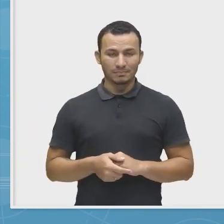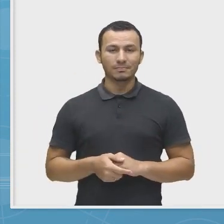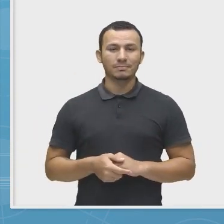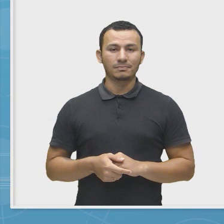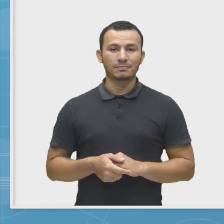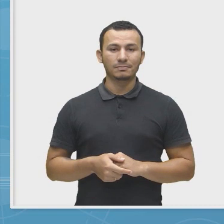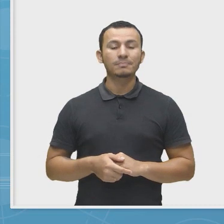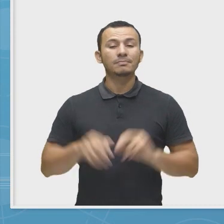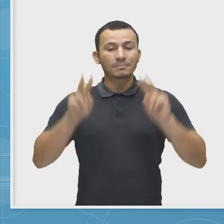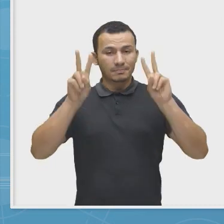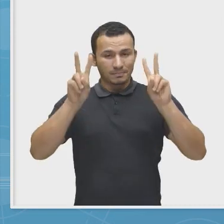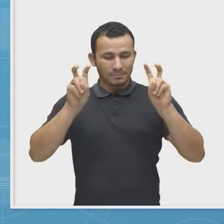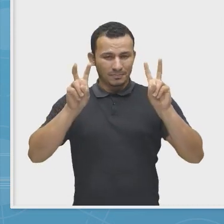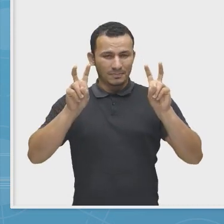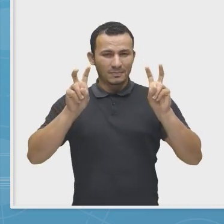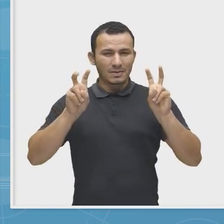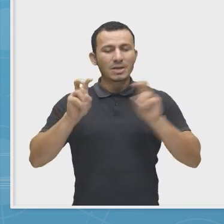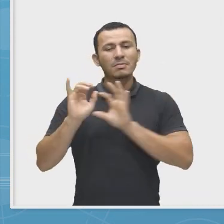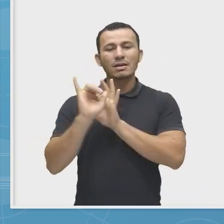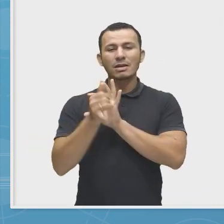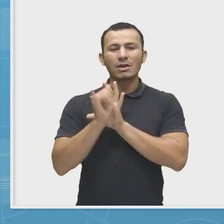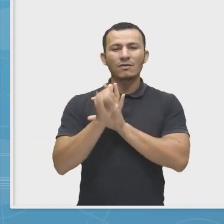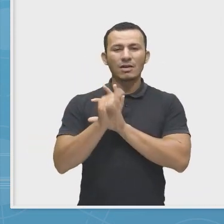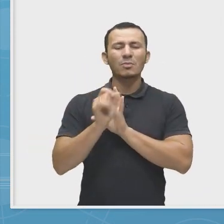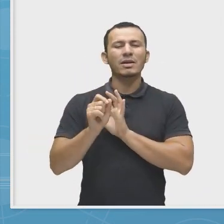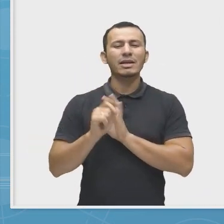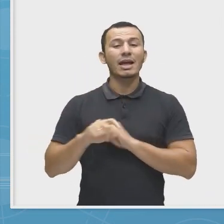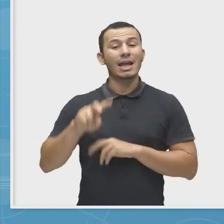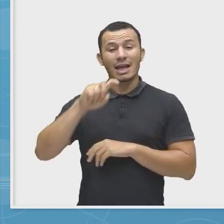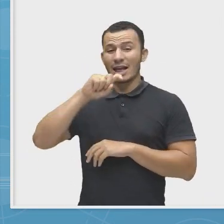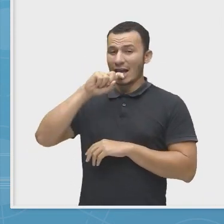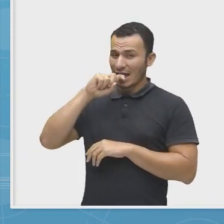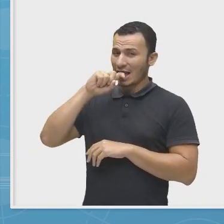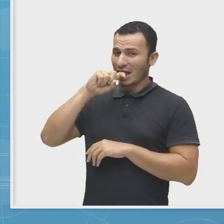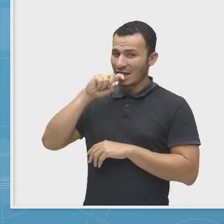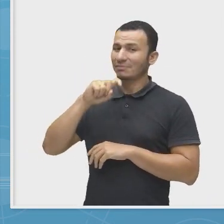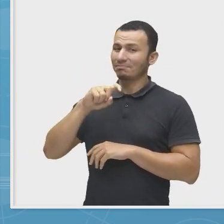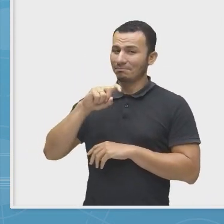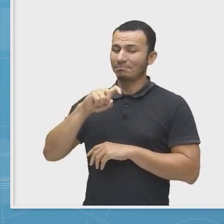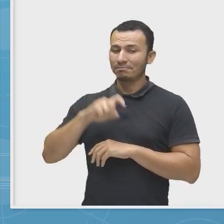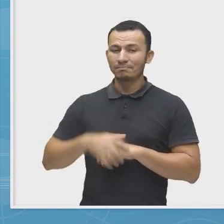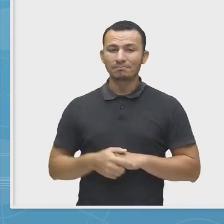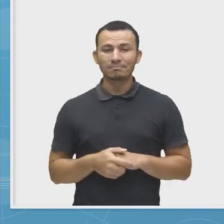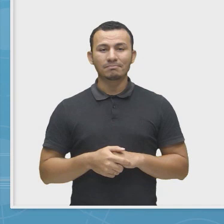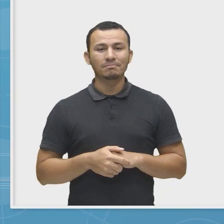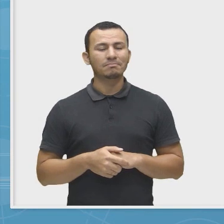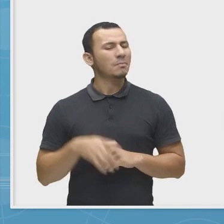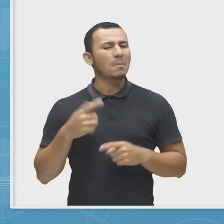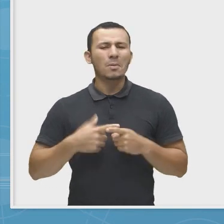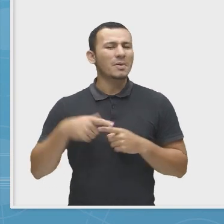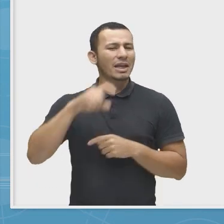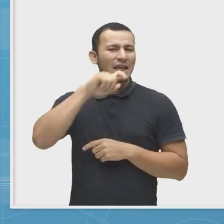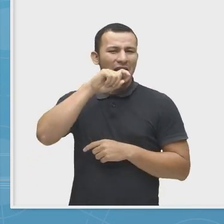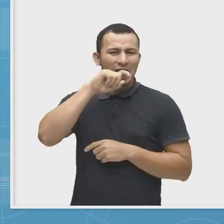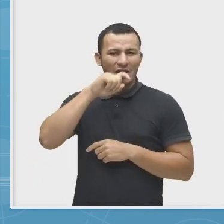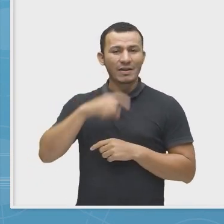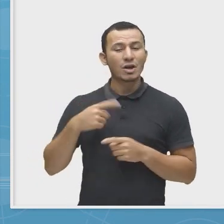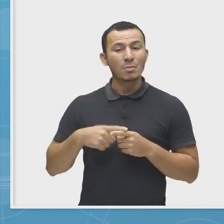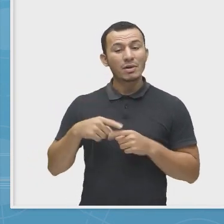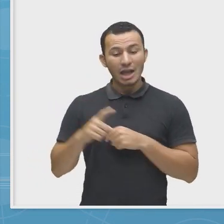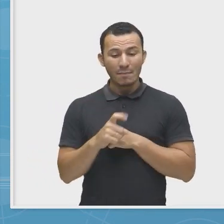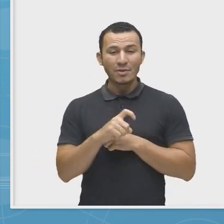aqui, o tema dessa fábula tem a ver com a inveja, né? Por que a inveja? Porque